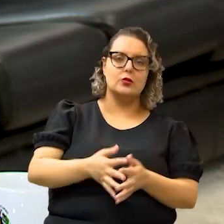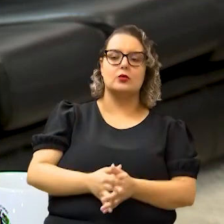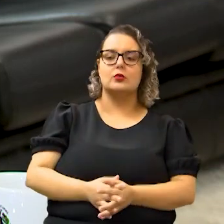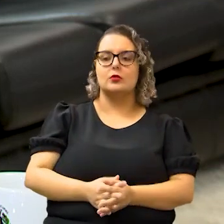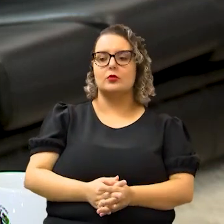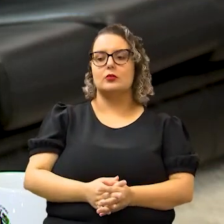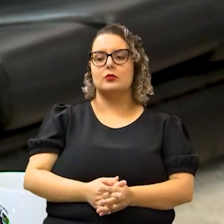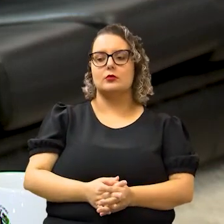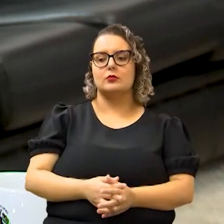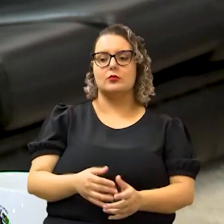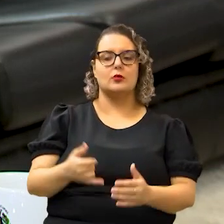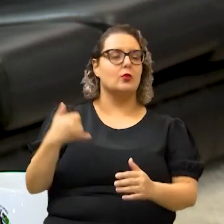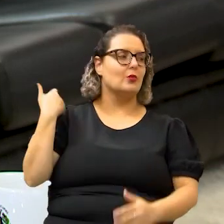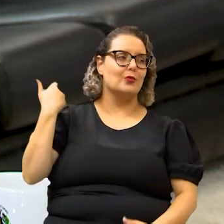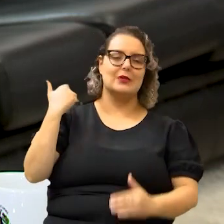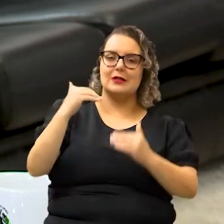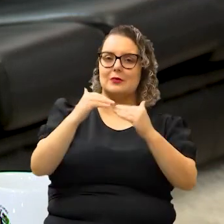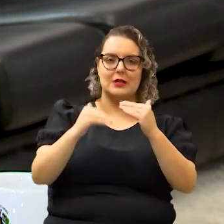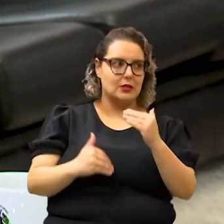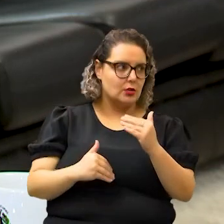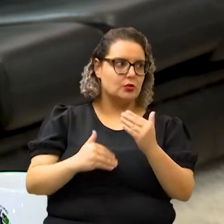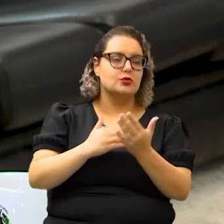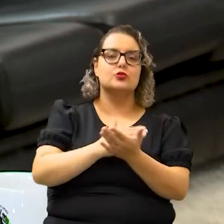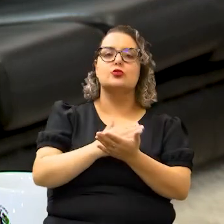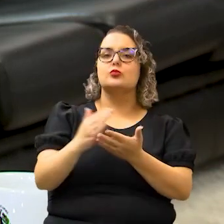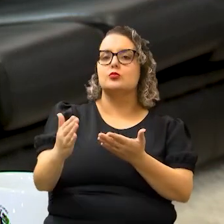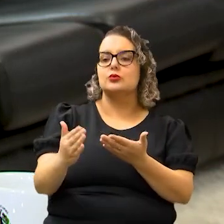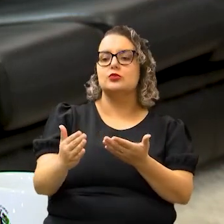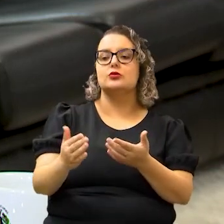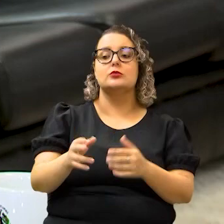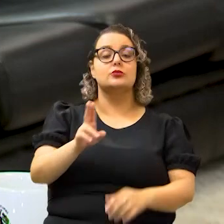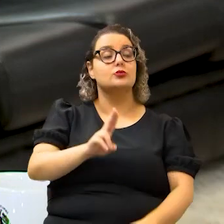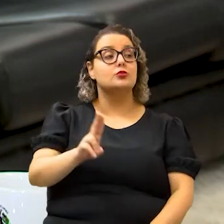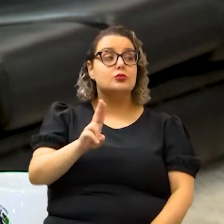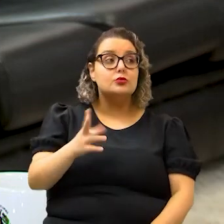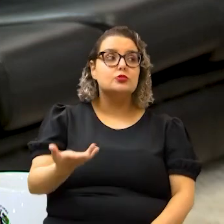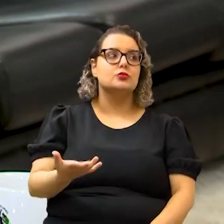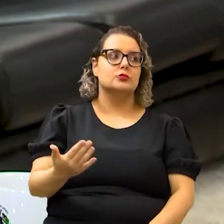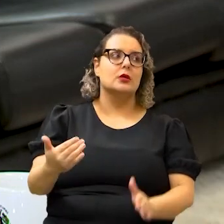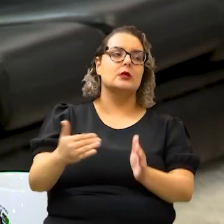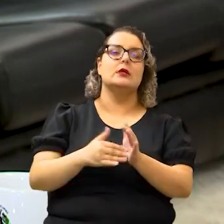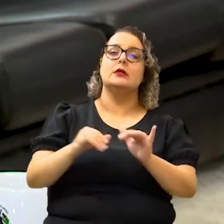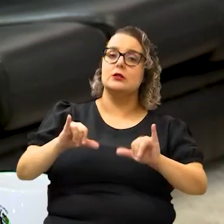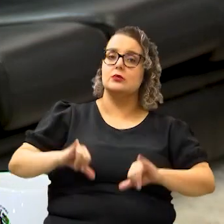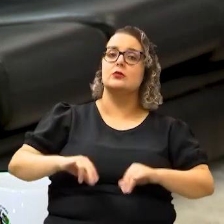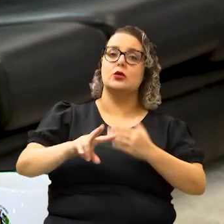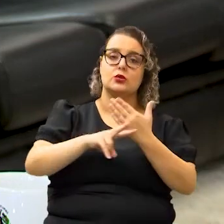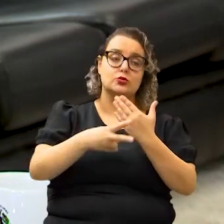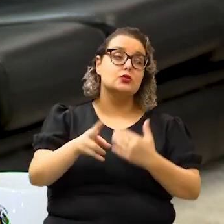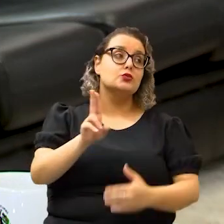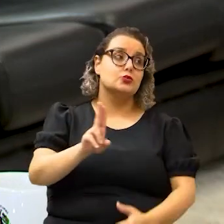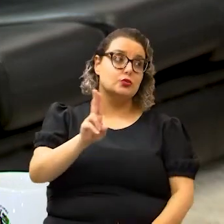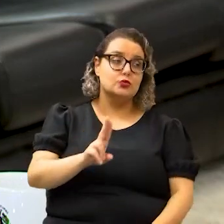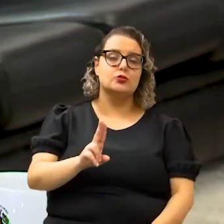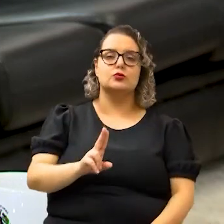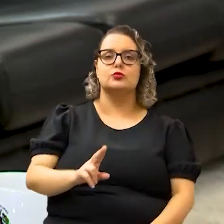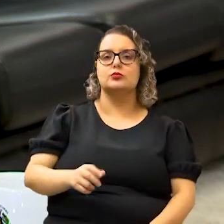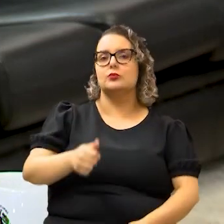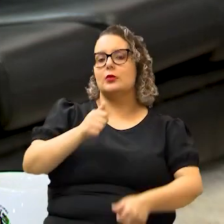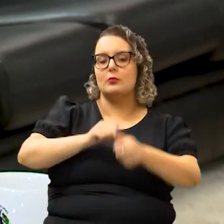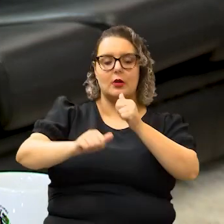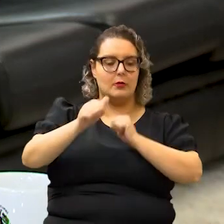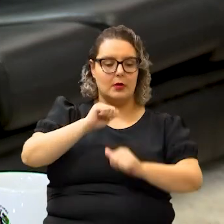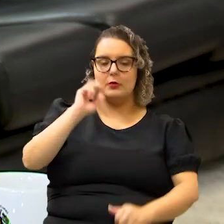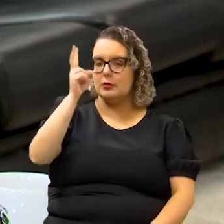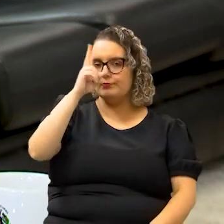vez mais jovens com idades menores, né, iniciando o uso e até sofrendo as